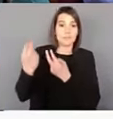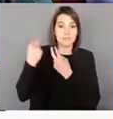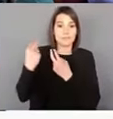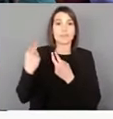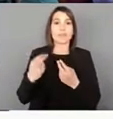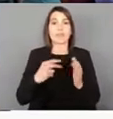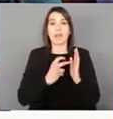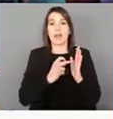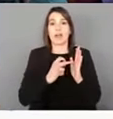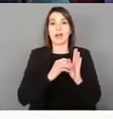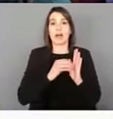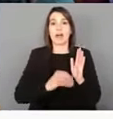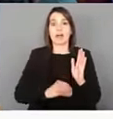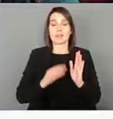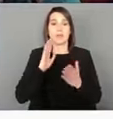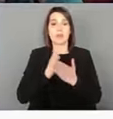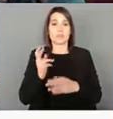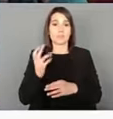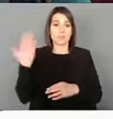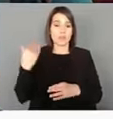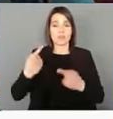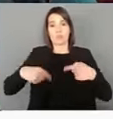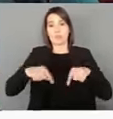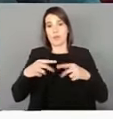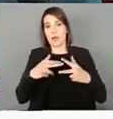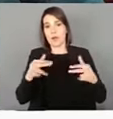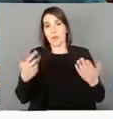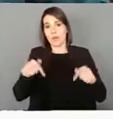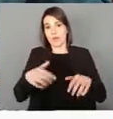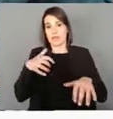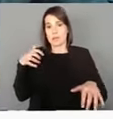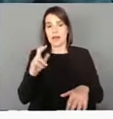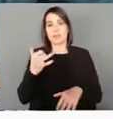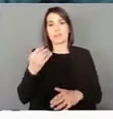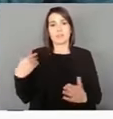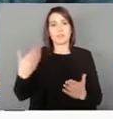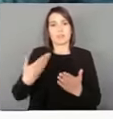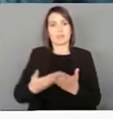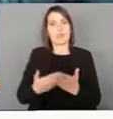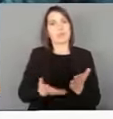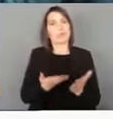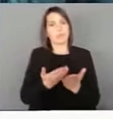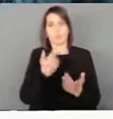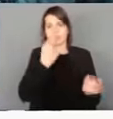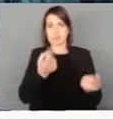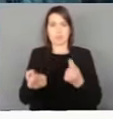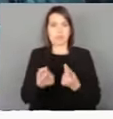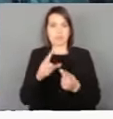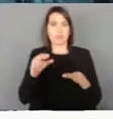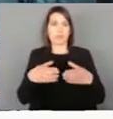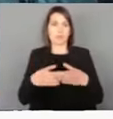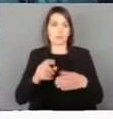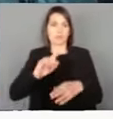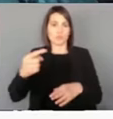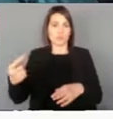anos, seja das reuniões da Câmara ou daqui desta Assembleia, que há 20 anos ouvimos propostas deste tipo, até de outros grupos, porque o Evoluir Oeiras de